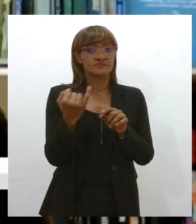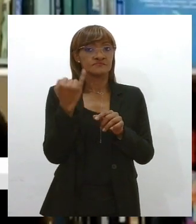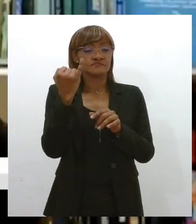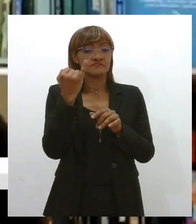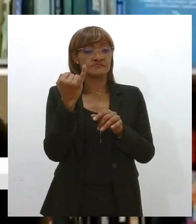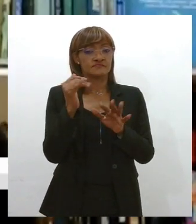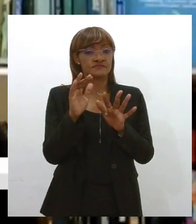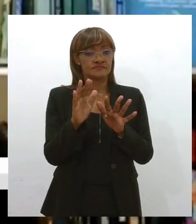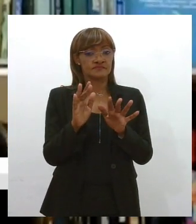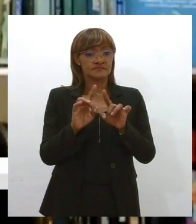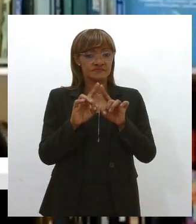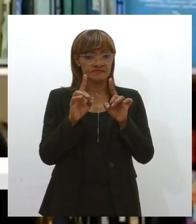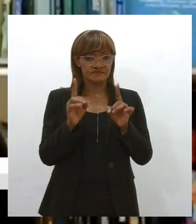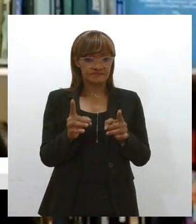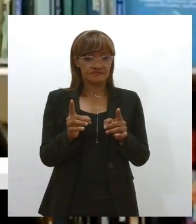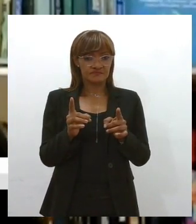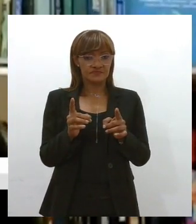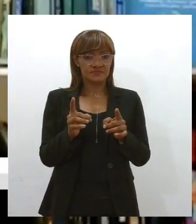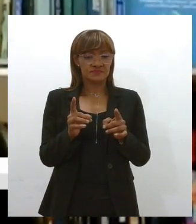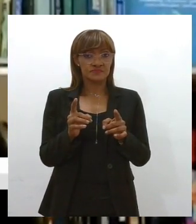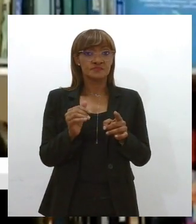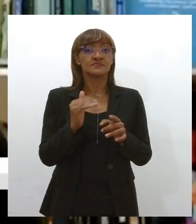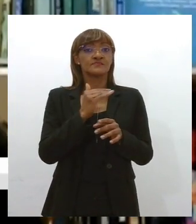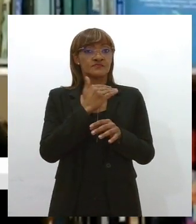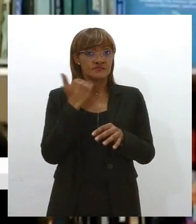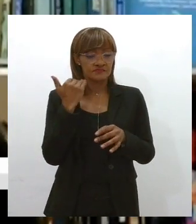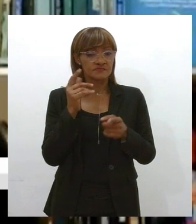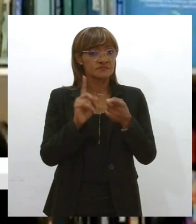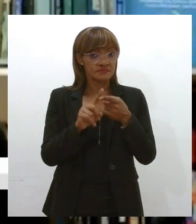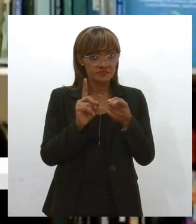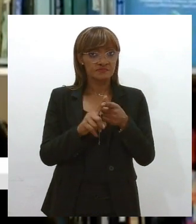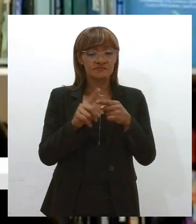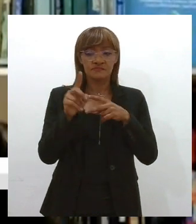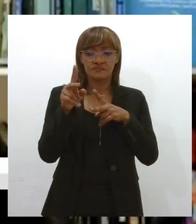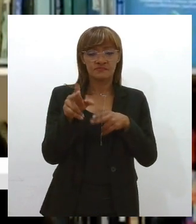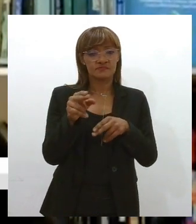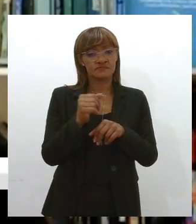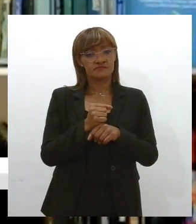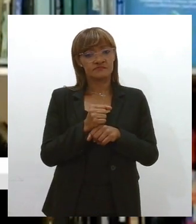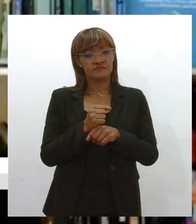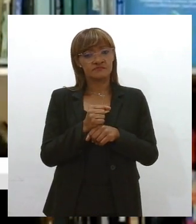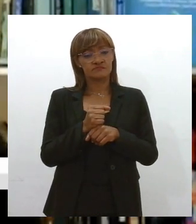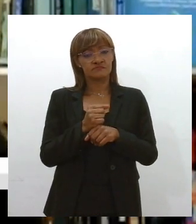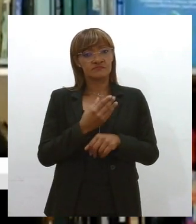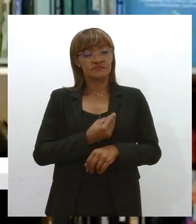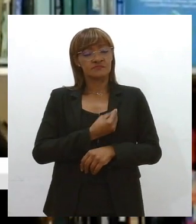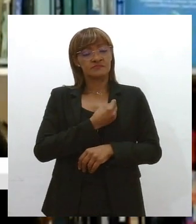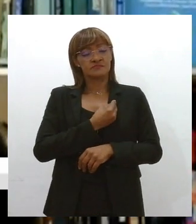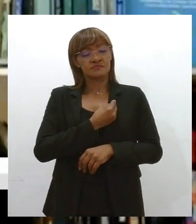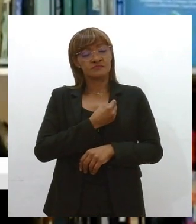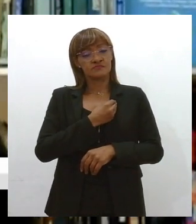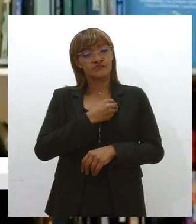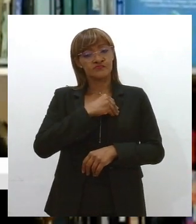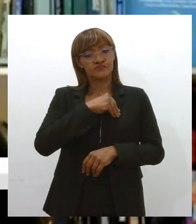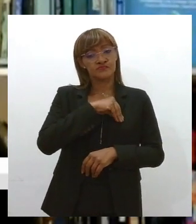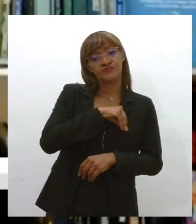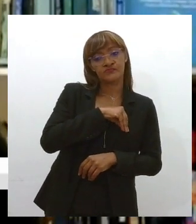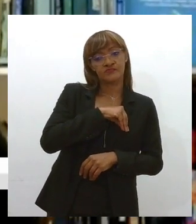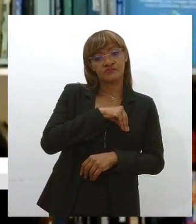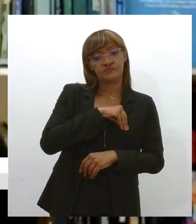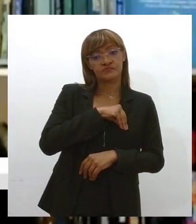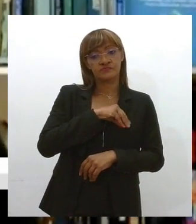Essa parte fúnebre não é diferente, né, porque é uma vida que deixa de existir. Então, a gente tem essa tendência também